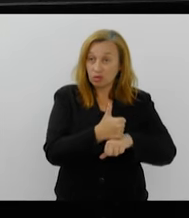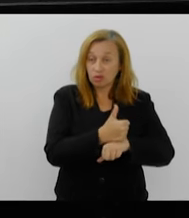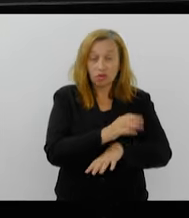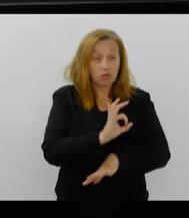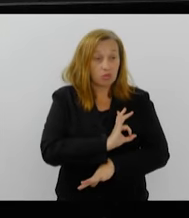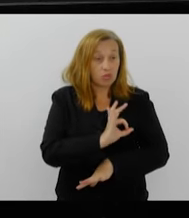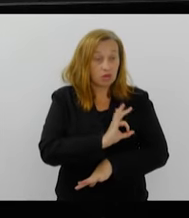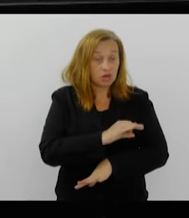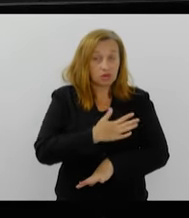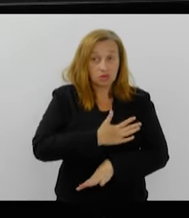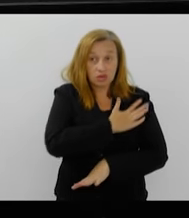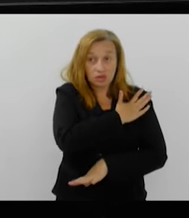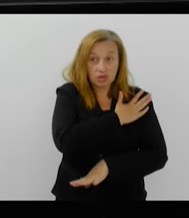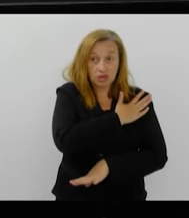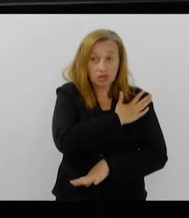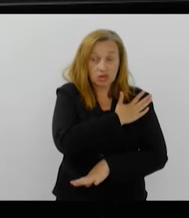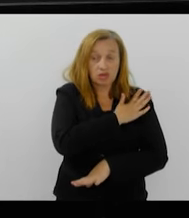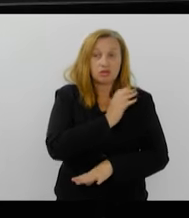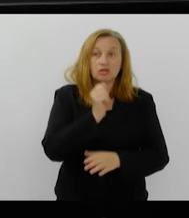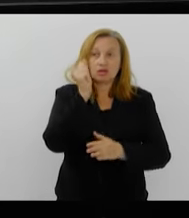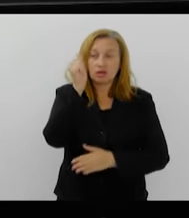Militar que estão